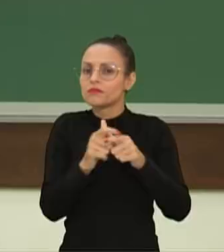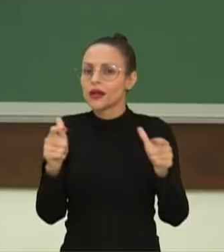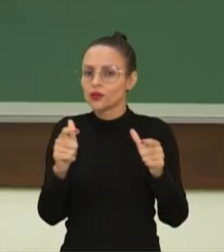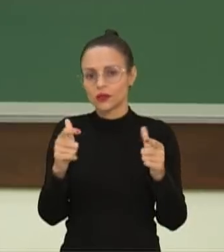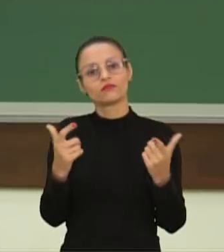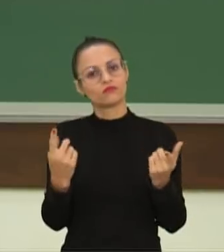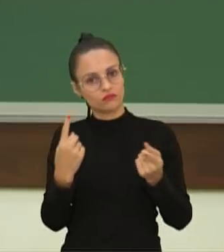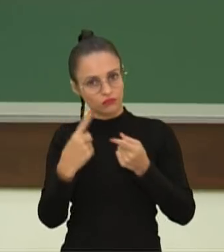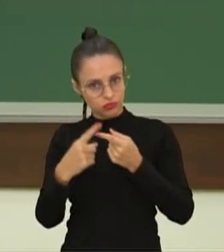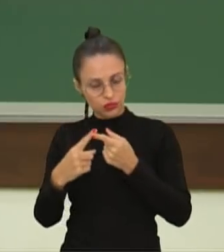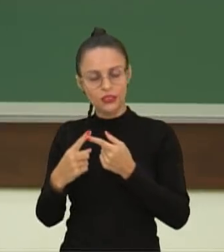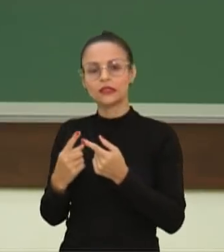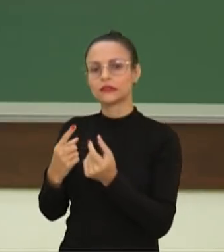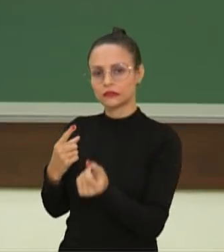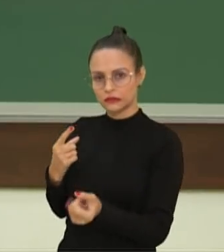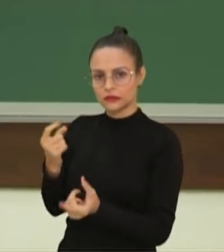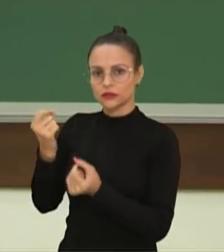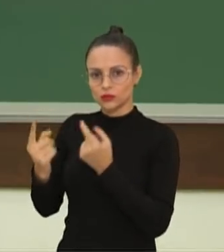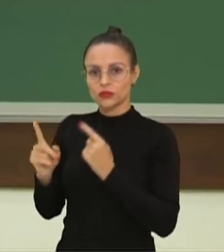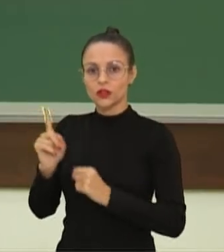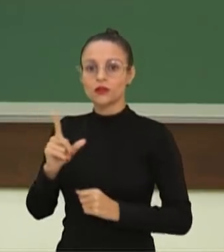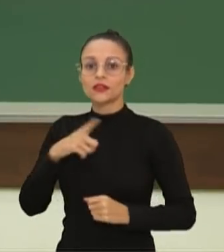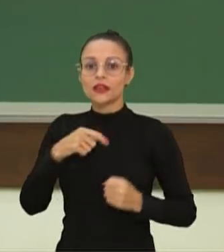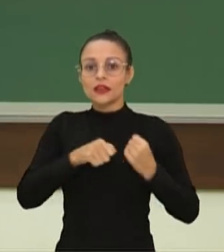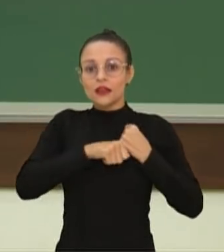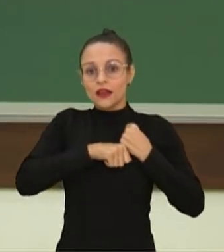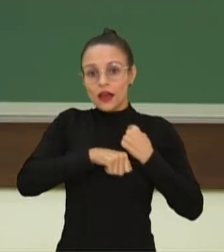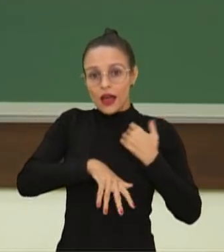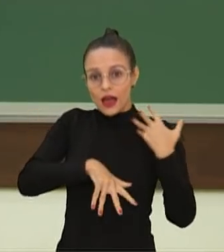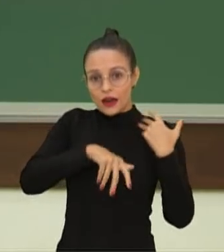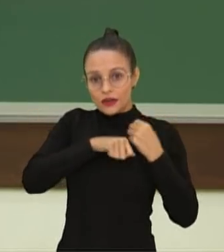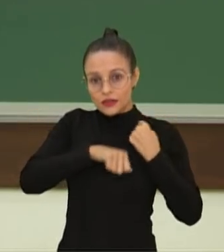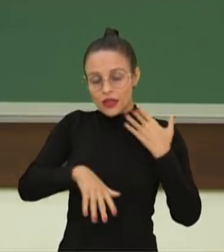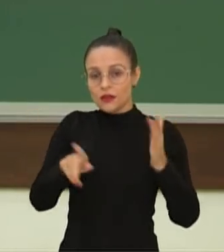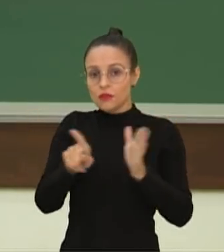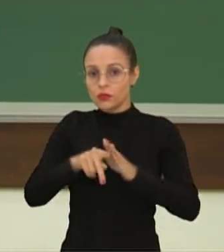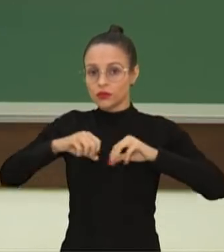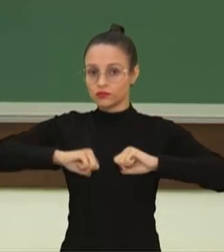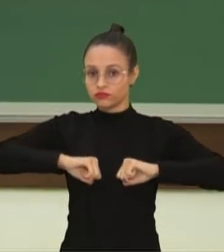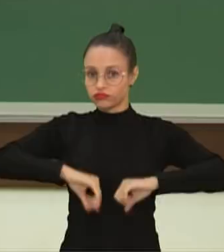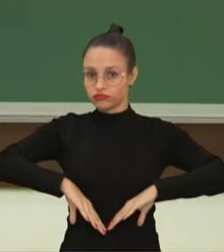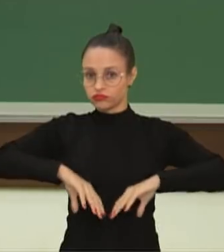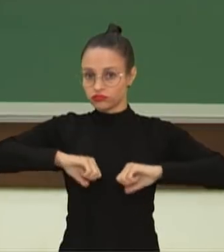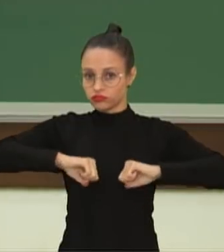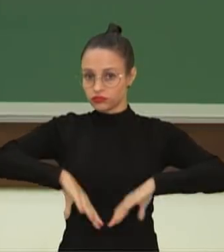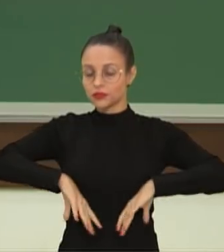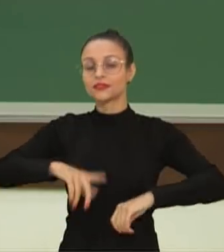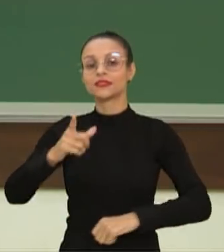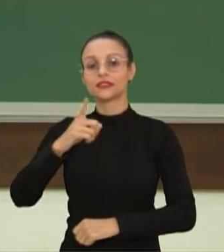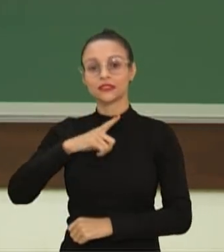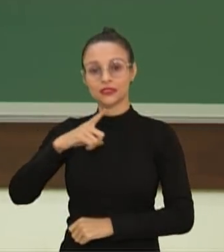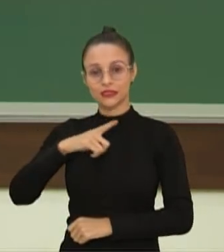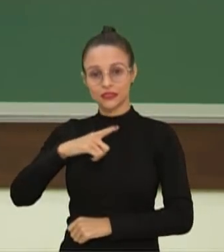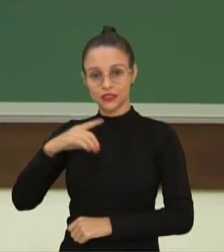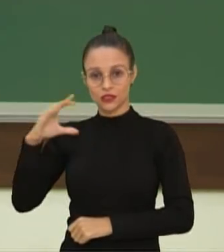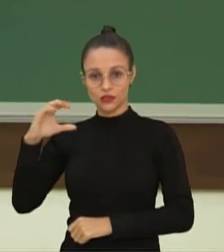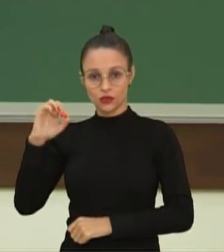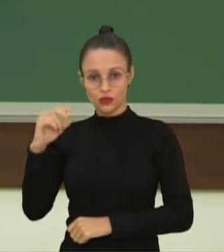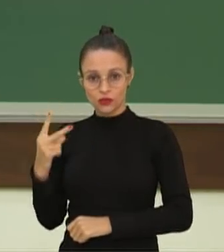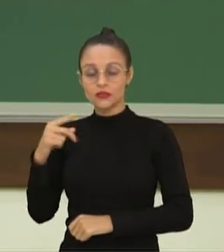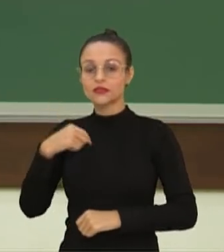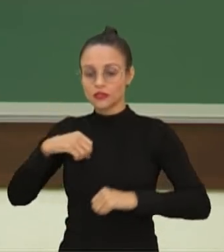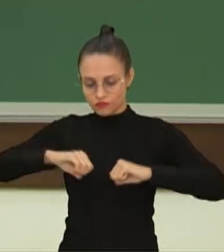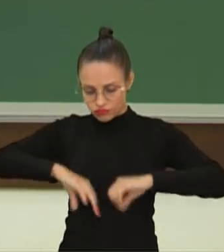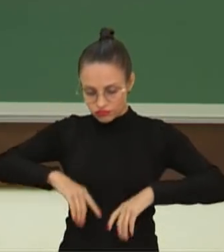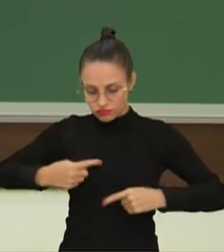Porque existe uma exceção. As artérias pulmonares, tá? Elas são ricas em gás carbônico, esse sangue que circula